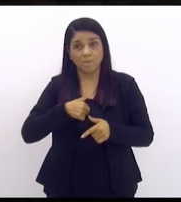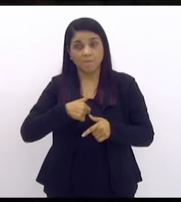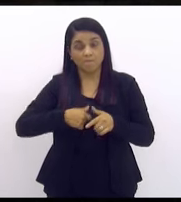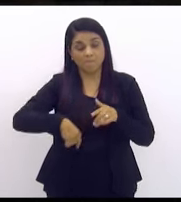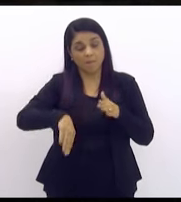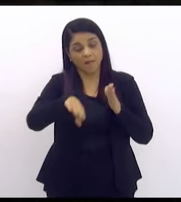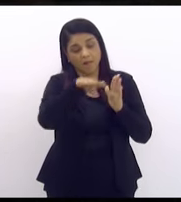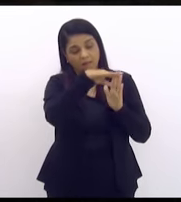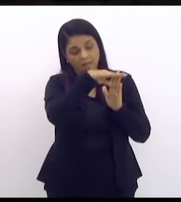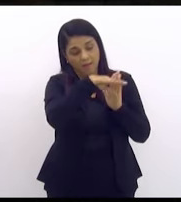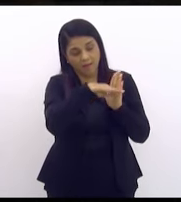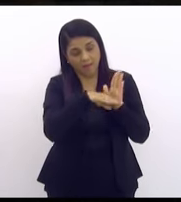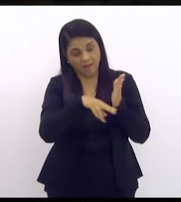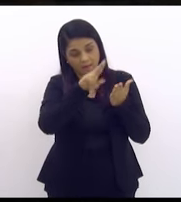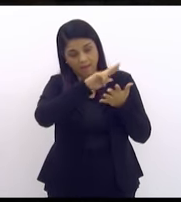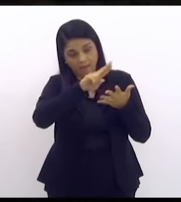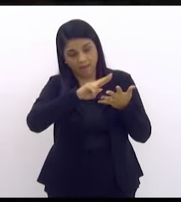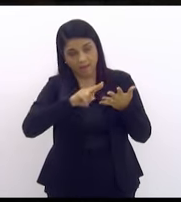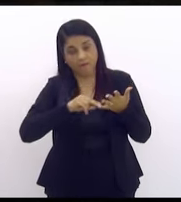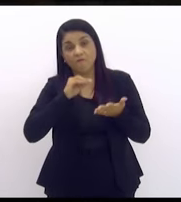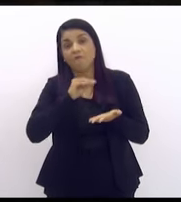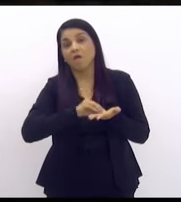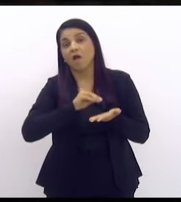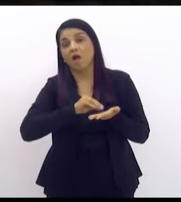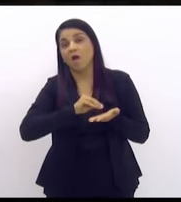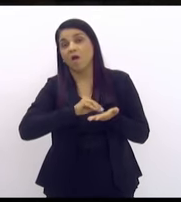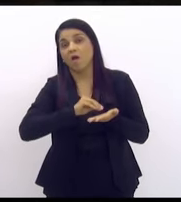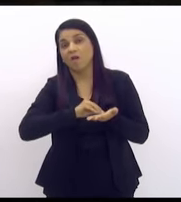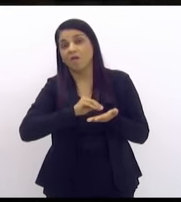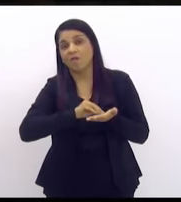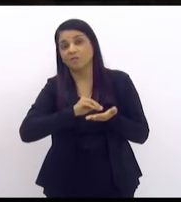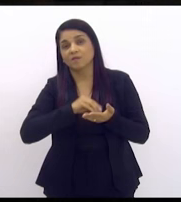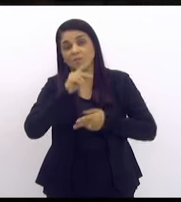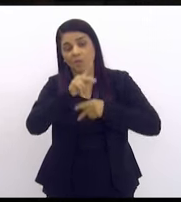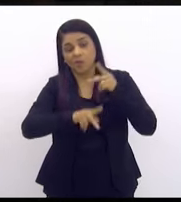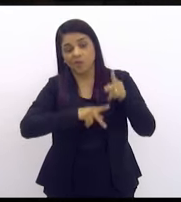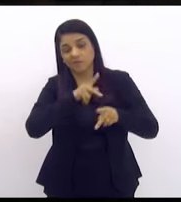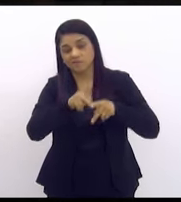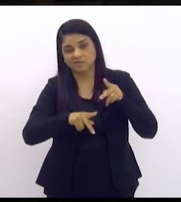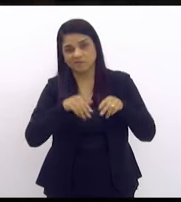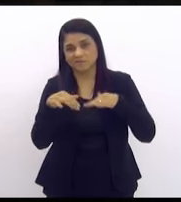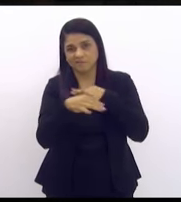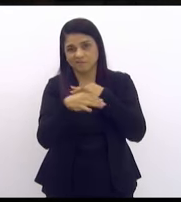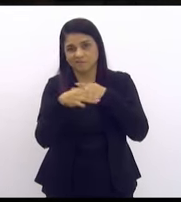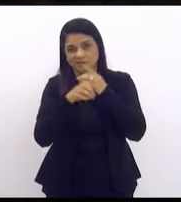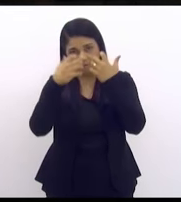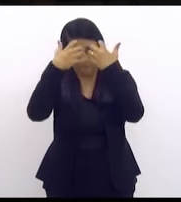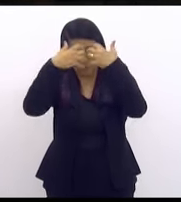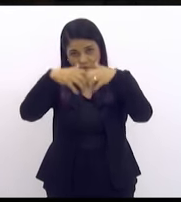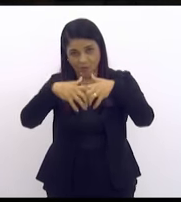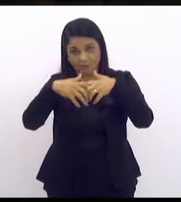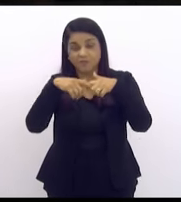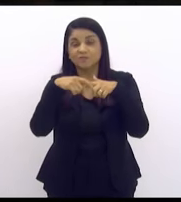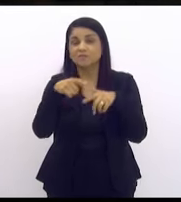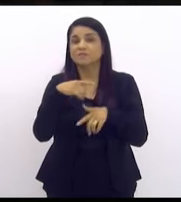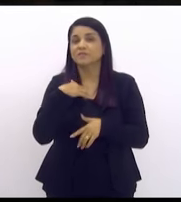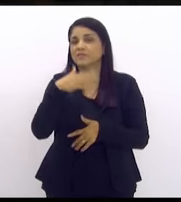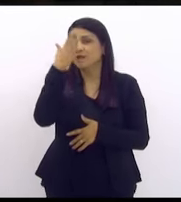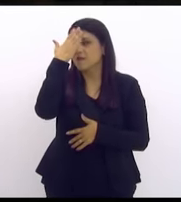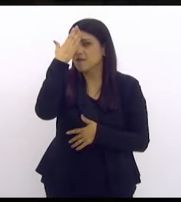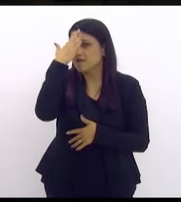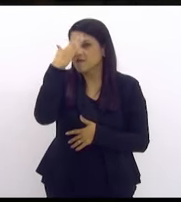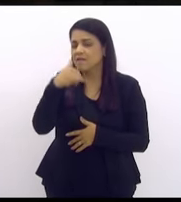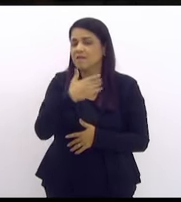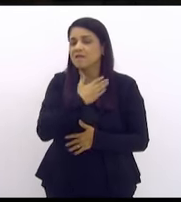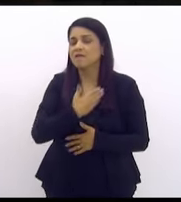de coisas que ele deve à população da minha cidade. Eu quero saber do governador se amanhã em